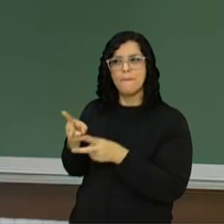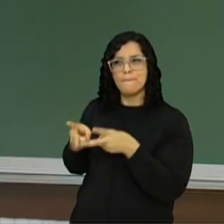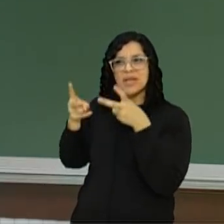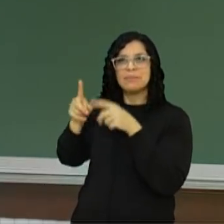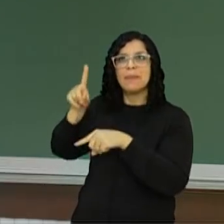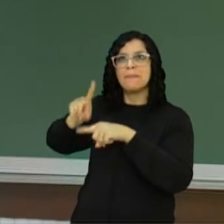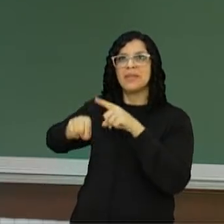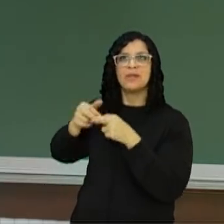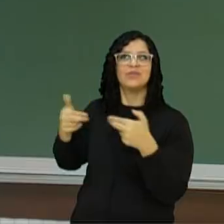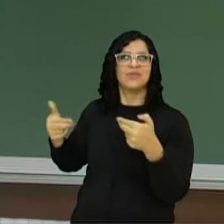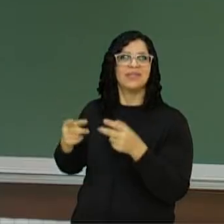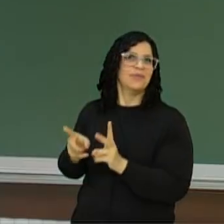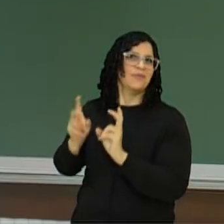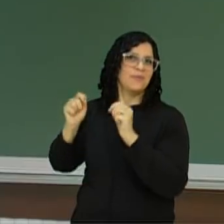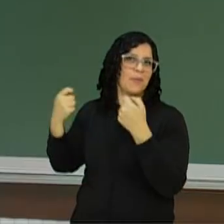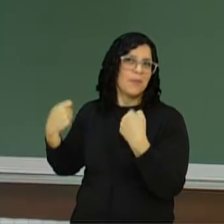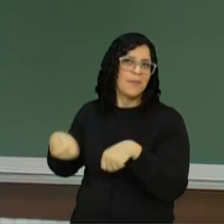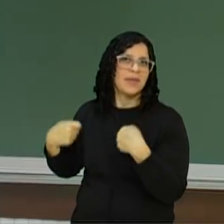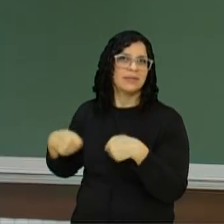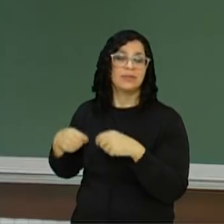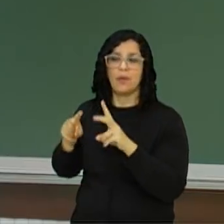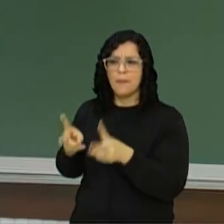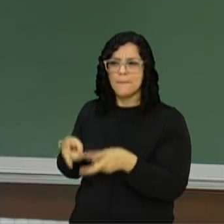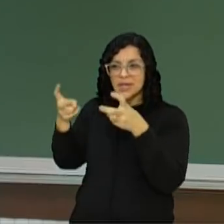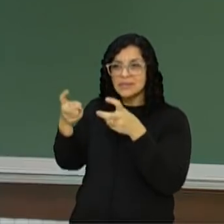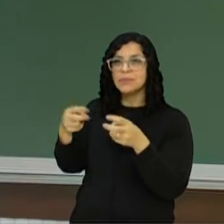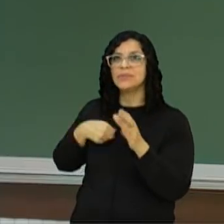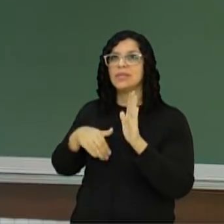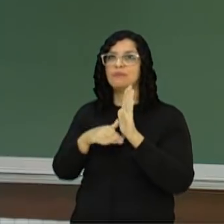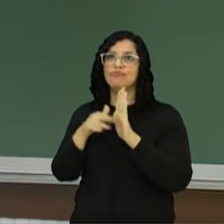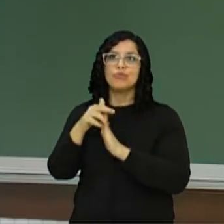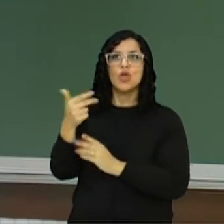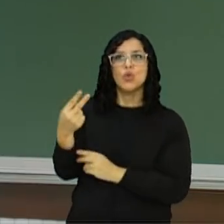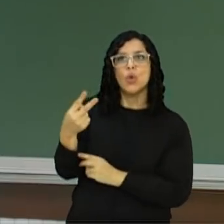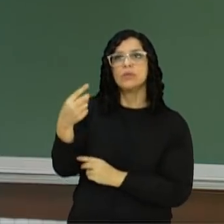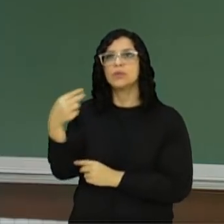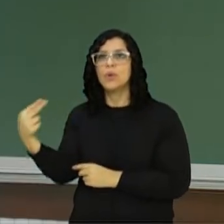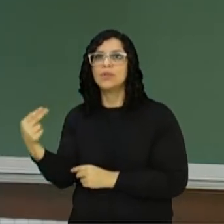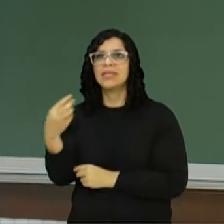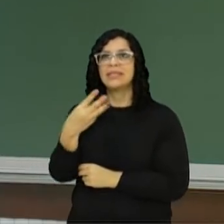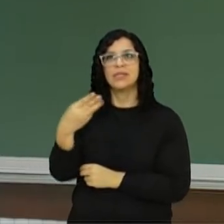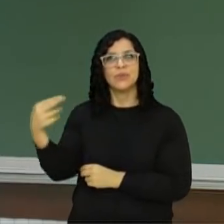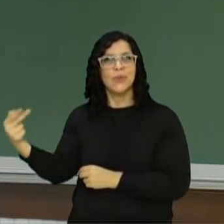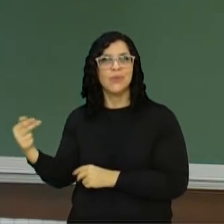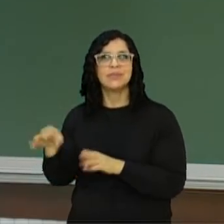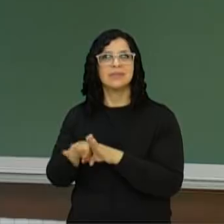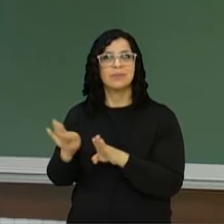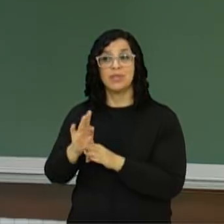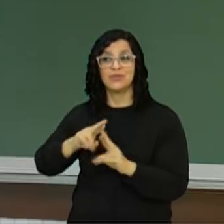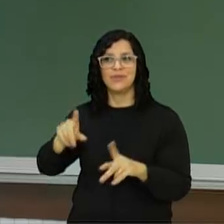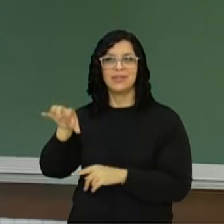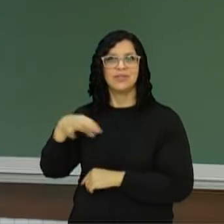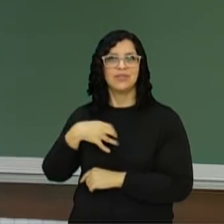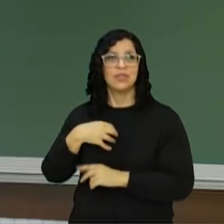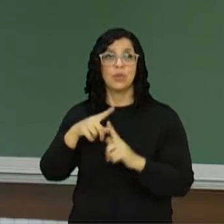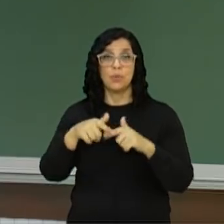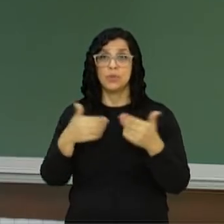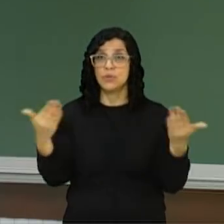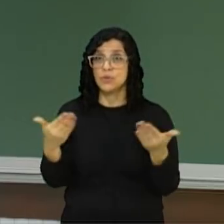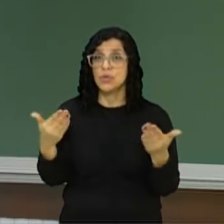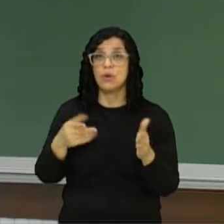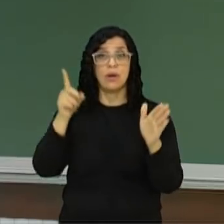Olhando, observando, visualmente, eu vejo 2 coisas, 3 coisas e assim por diante.